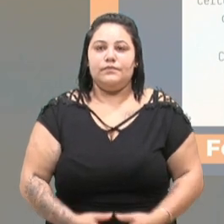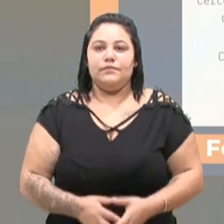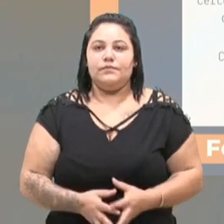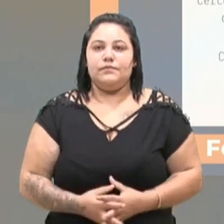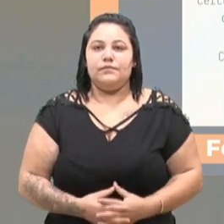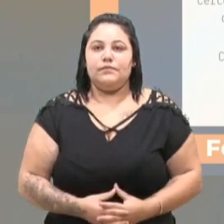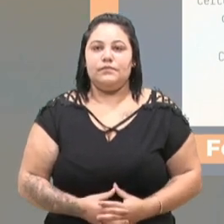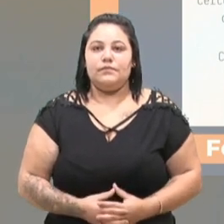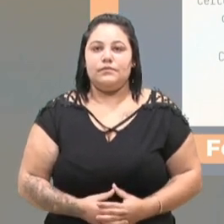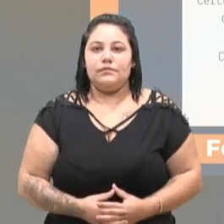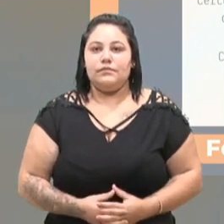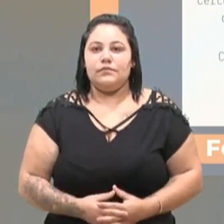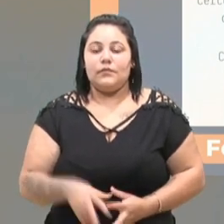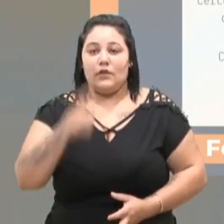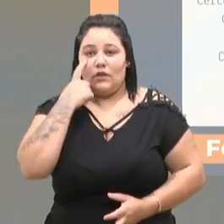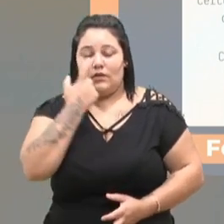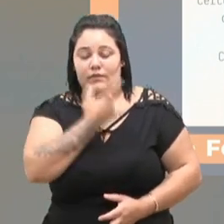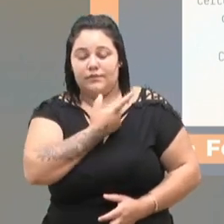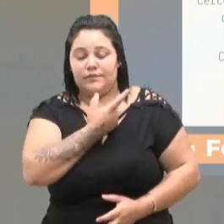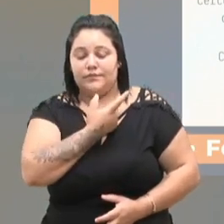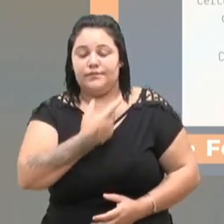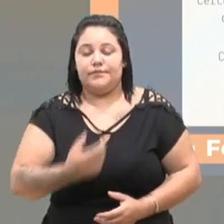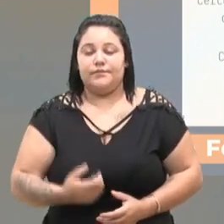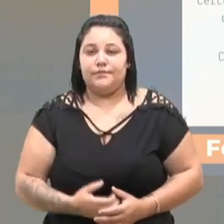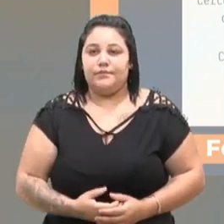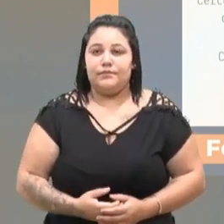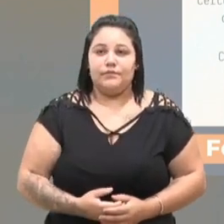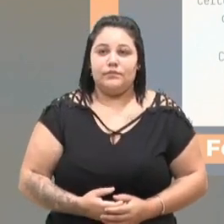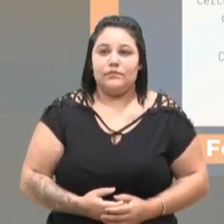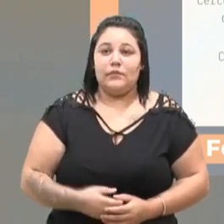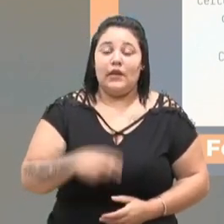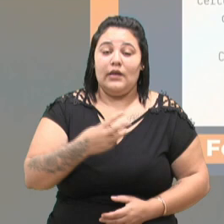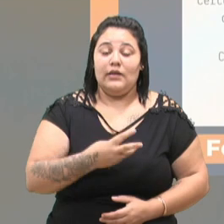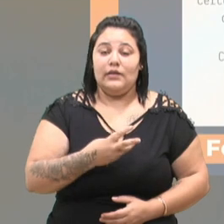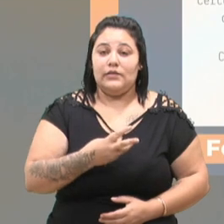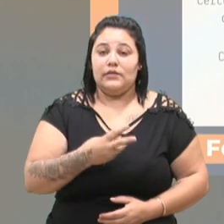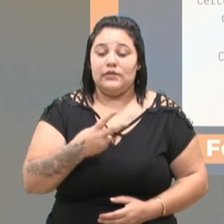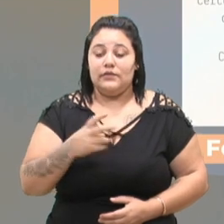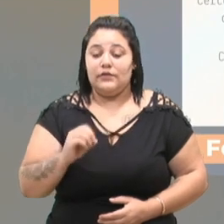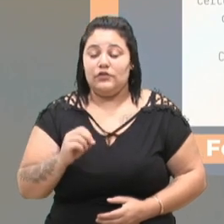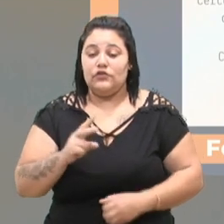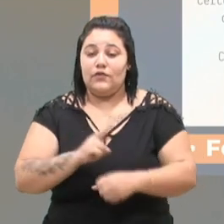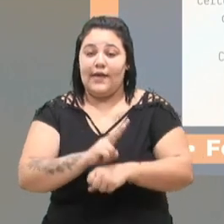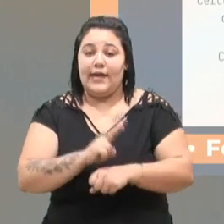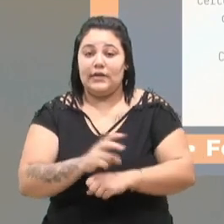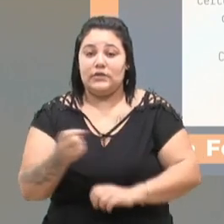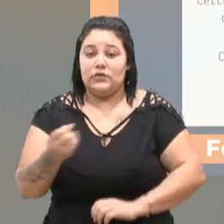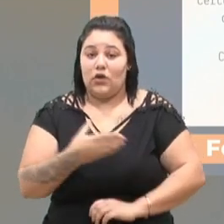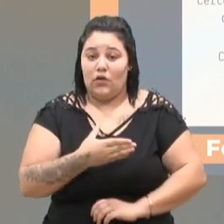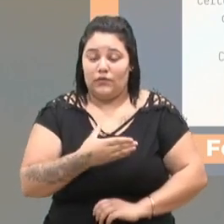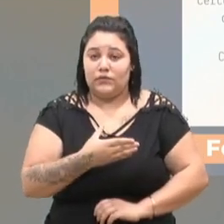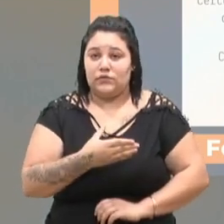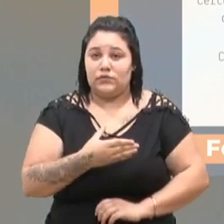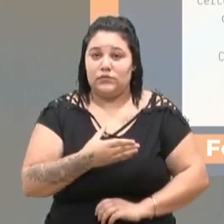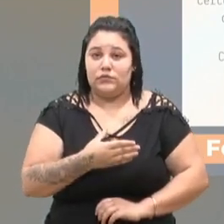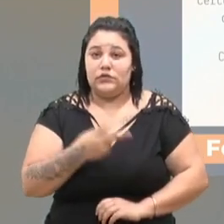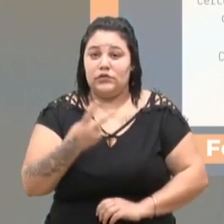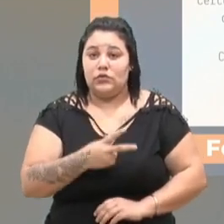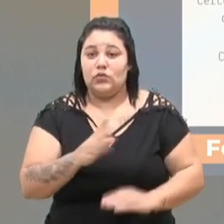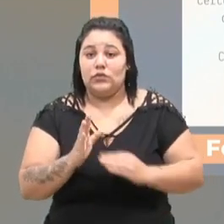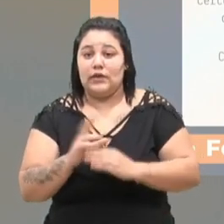Vereador Lucas, olha aqui as vagas. Ensino fundamental, cerca de 320 vagas novas para turmas de 2º ao 5º